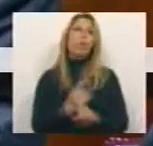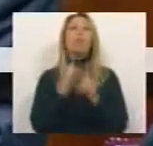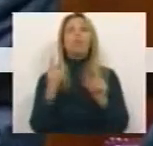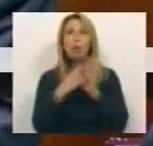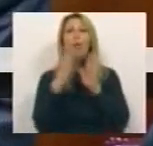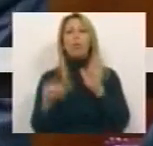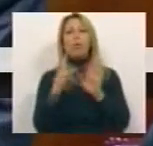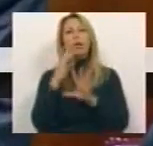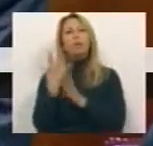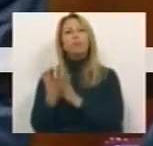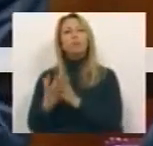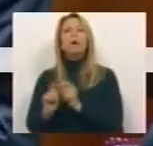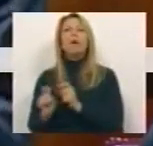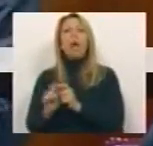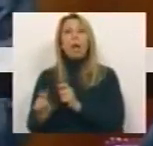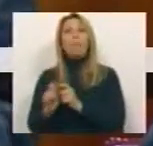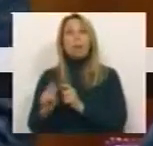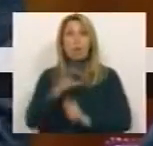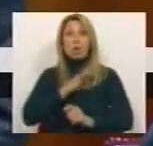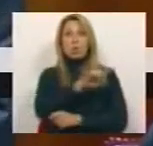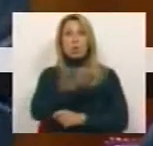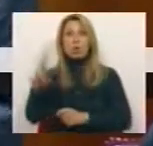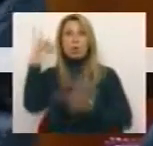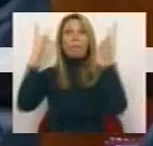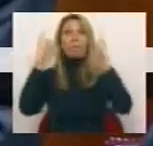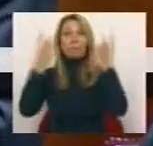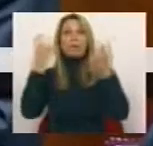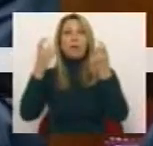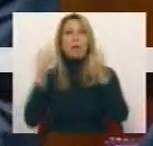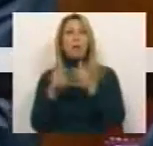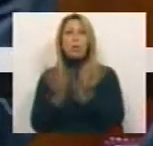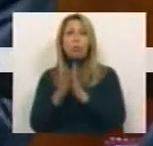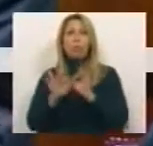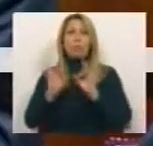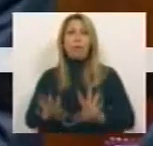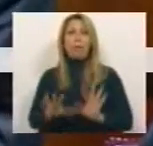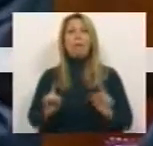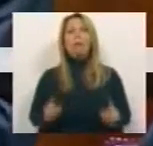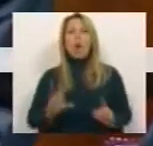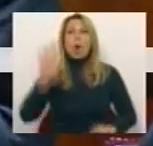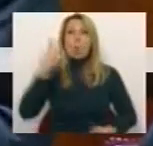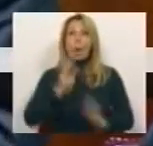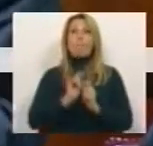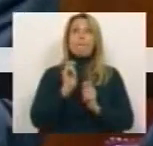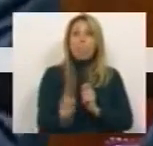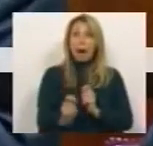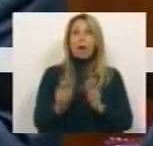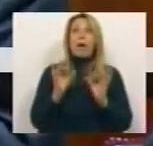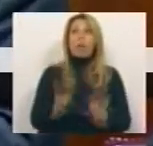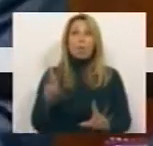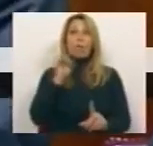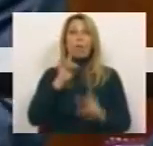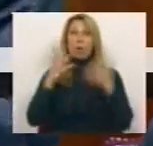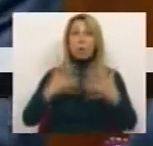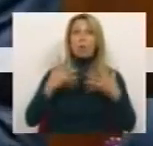dos autocarros que Vossas Excelências desenharam é um modelo linear. Ou seja, quando eles viessem a ser pagos, o valor contabilístico que tinha que ser